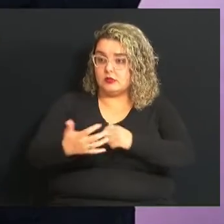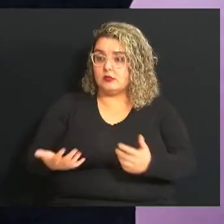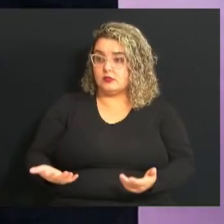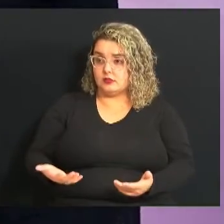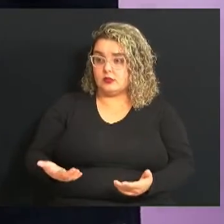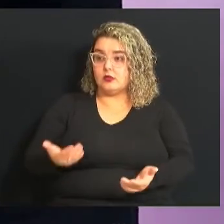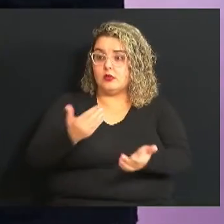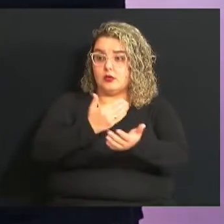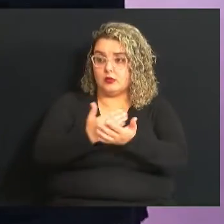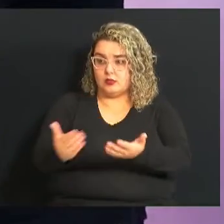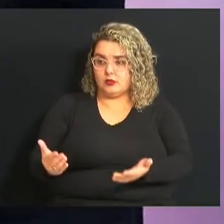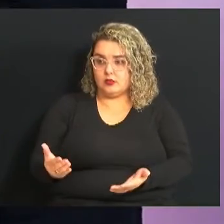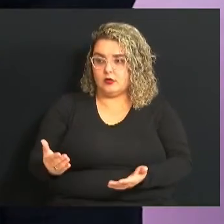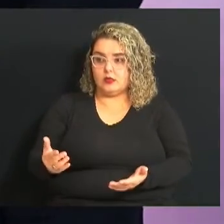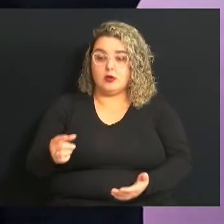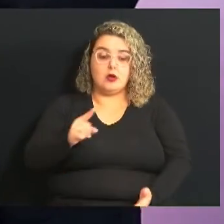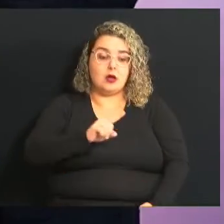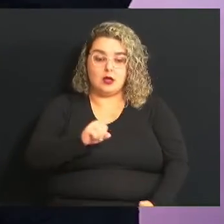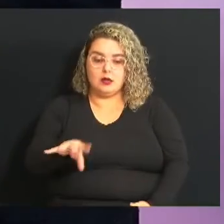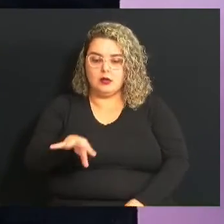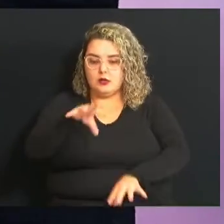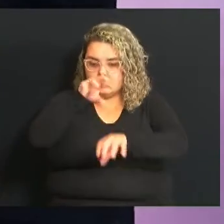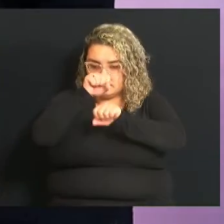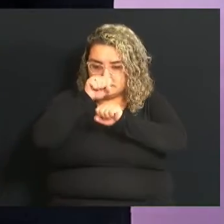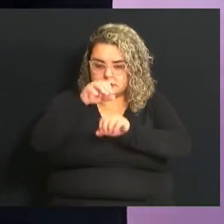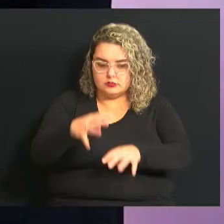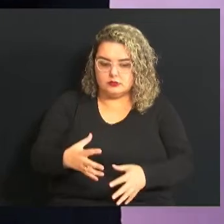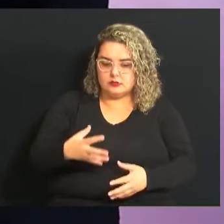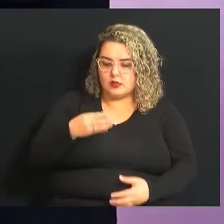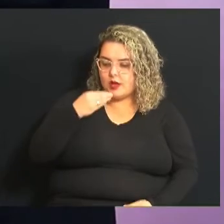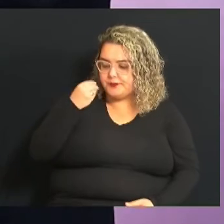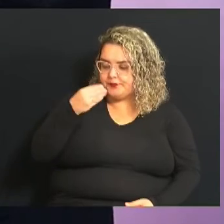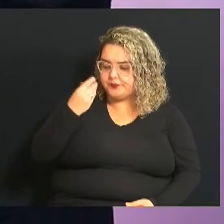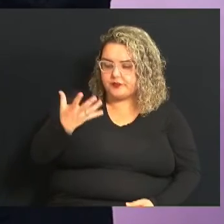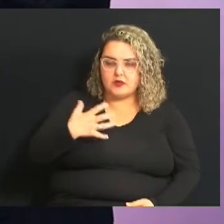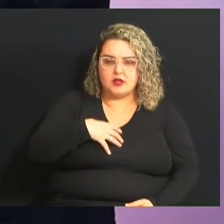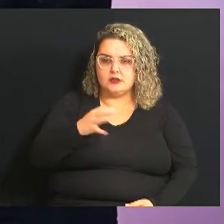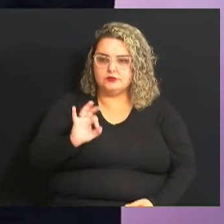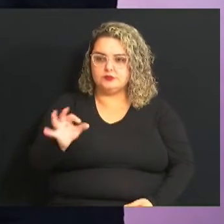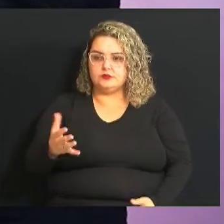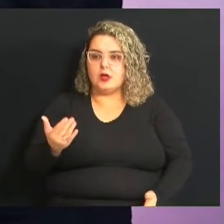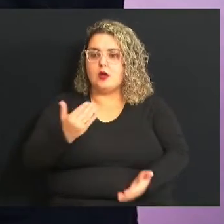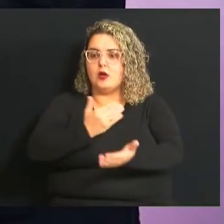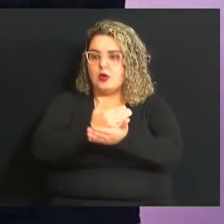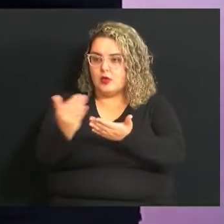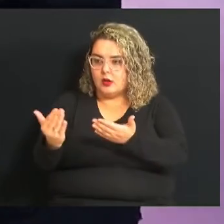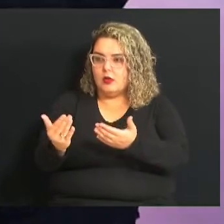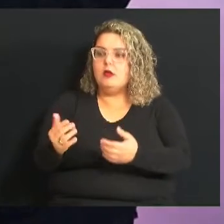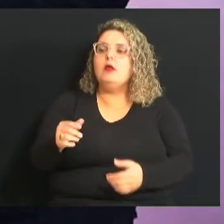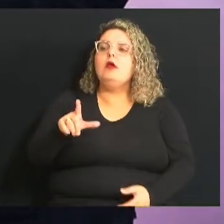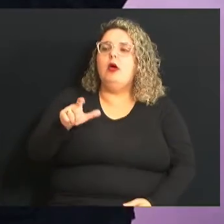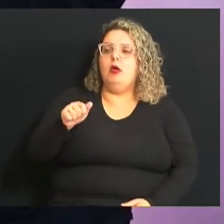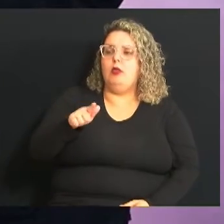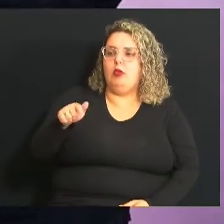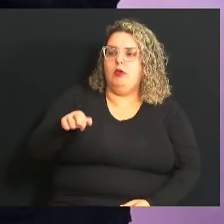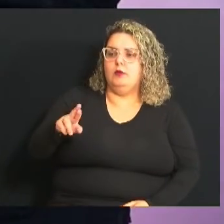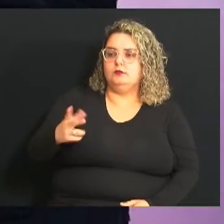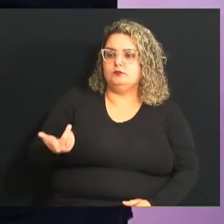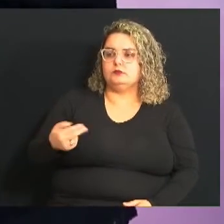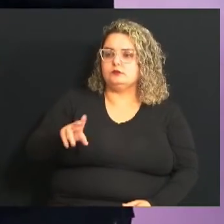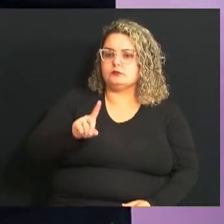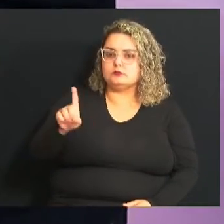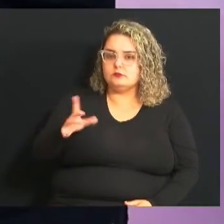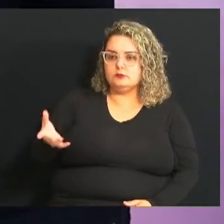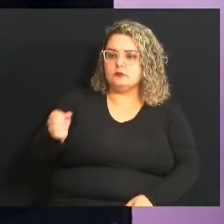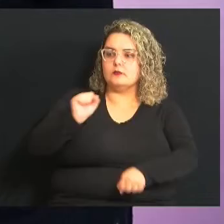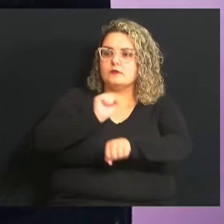começou a não sentir, né, cheiro e gosto, ela já pode procurar logo no início a laser terapia ou não? É recomendado esperar,